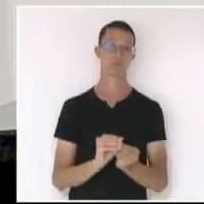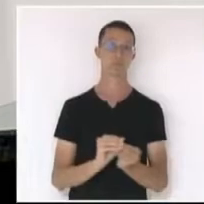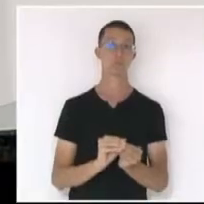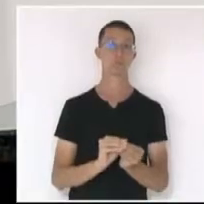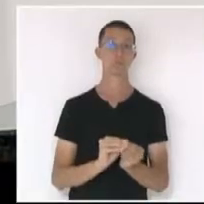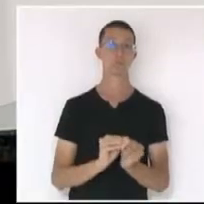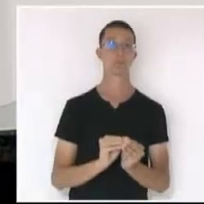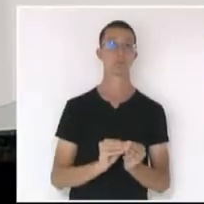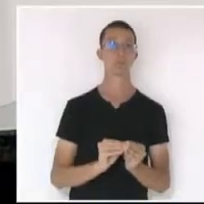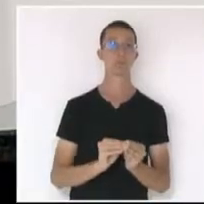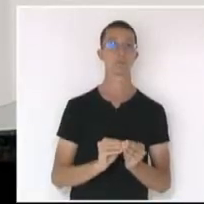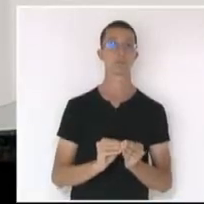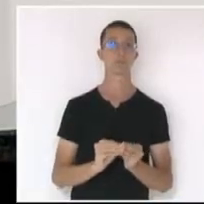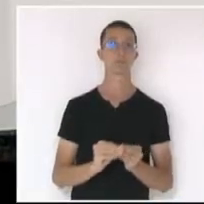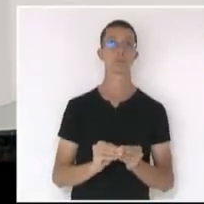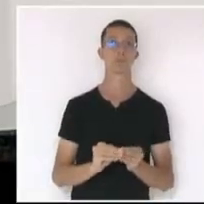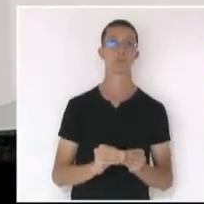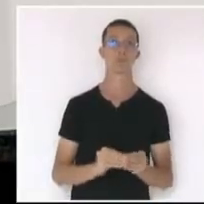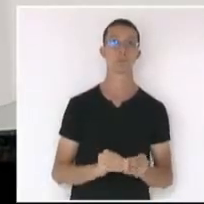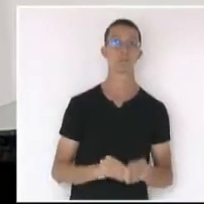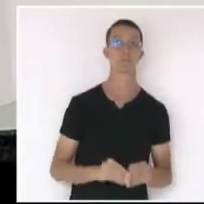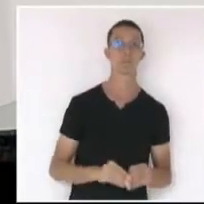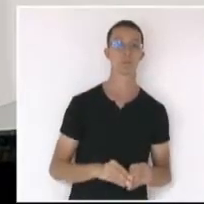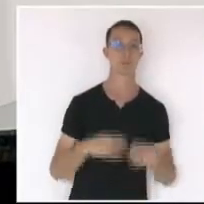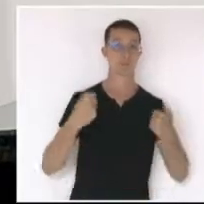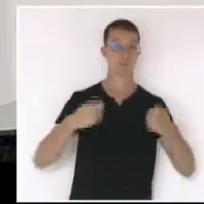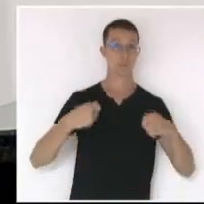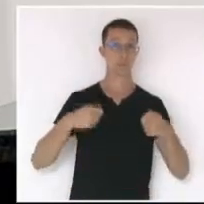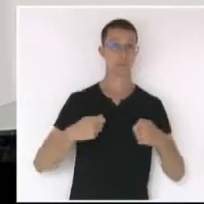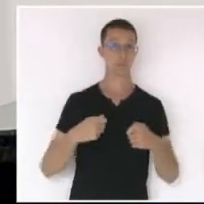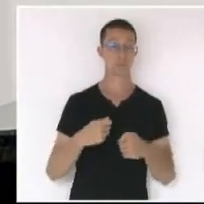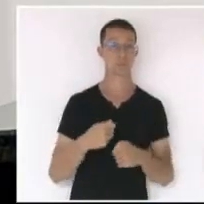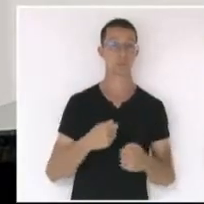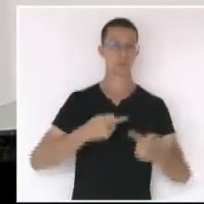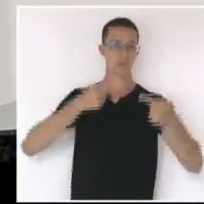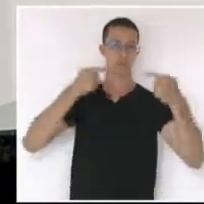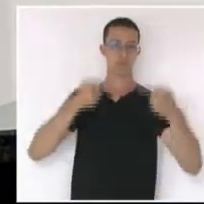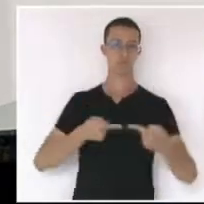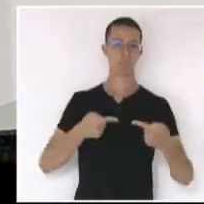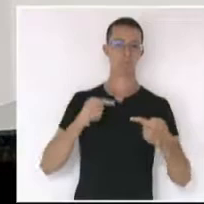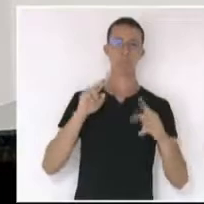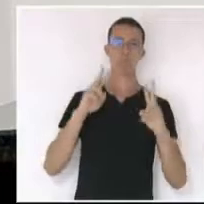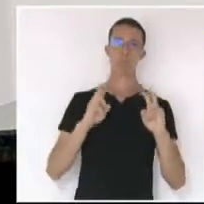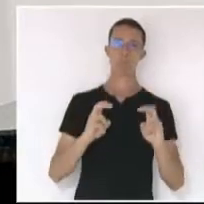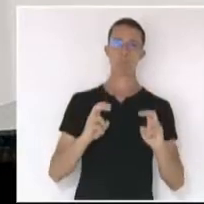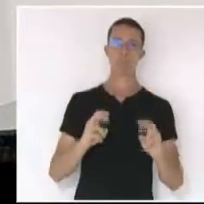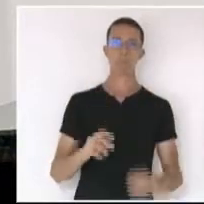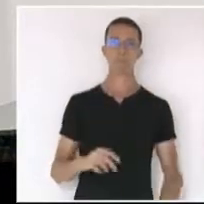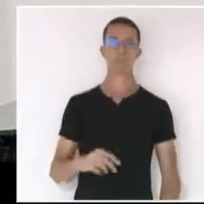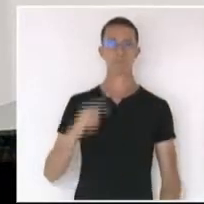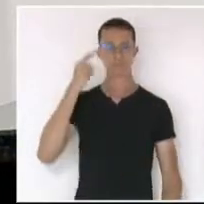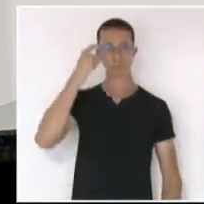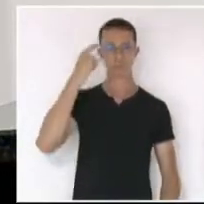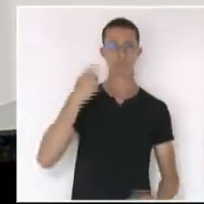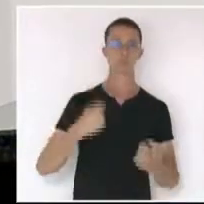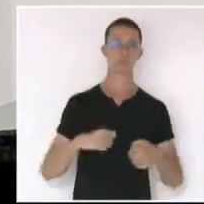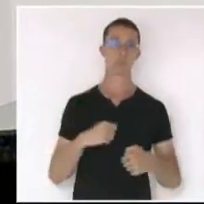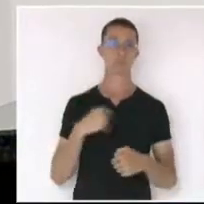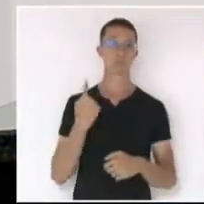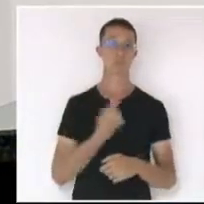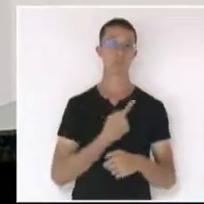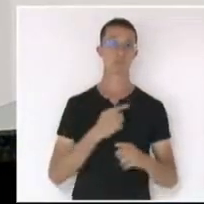precisamos realmente é encarar de frente essa questão eu penso aqui da devemos entrar na